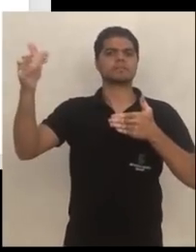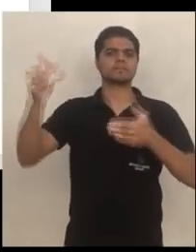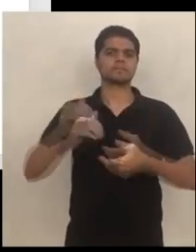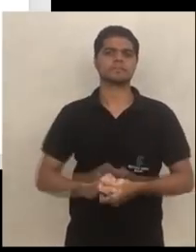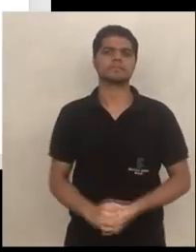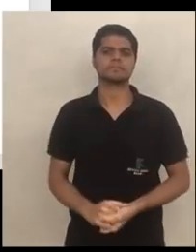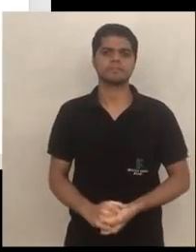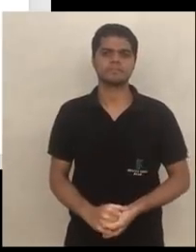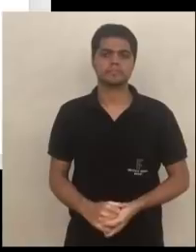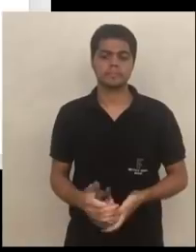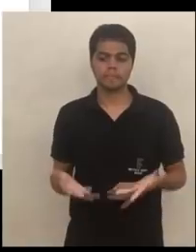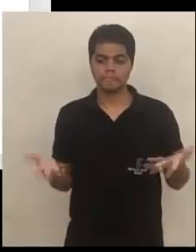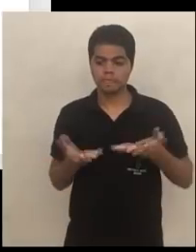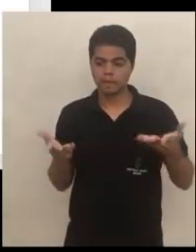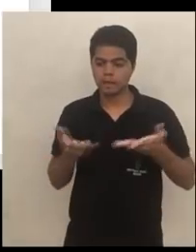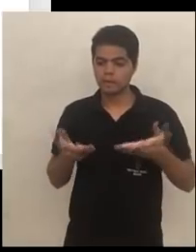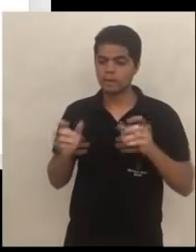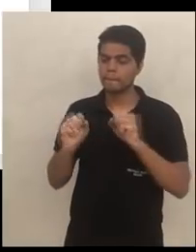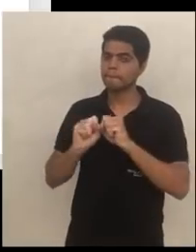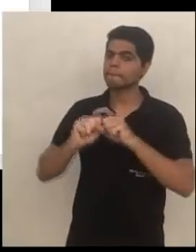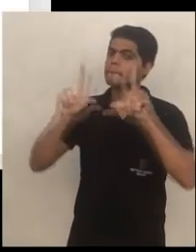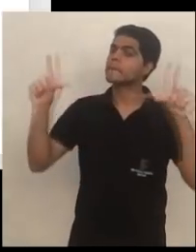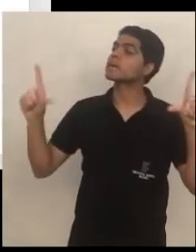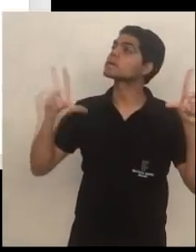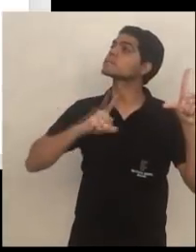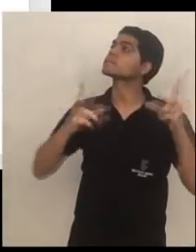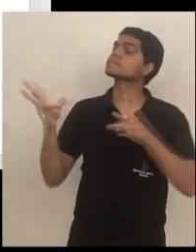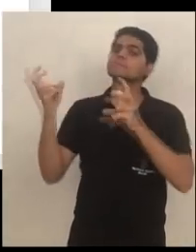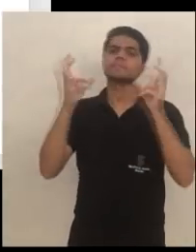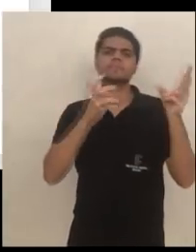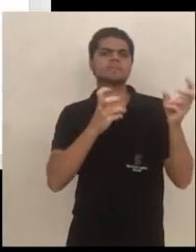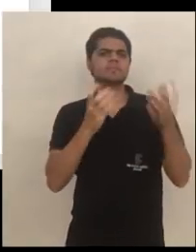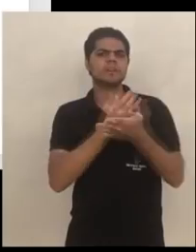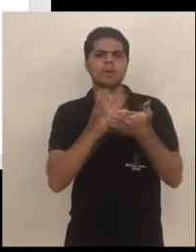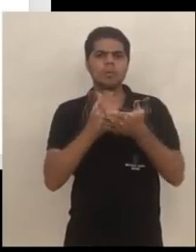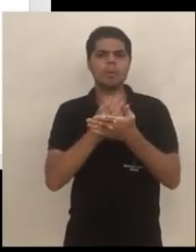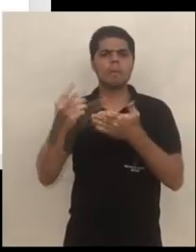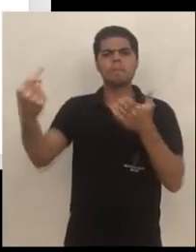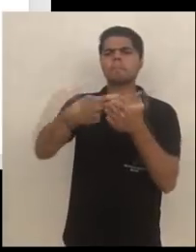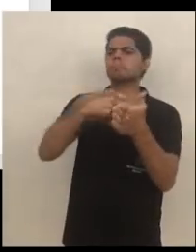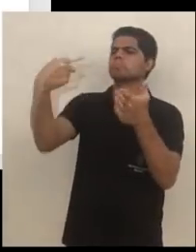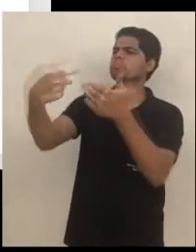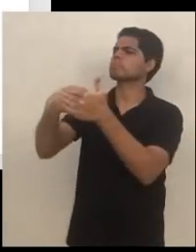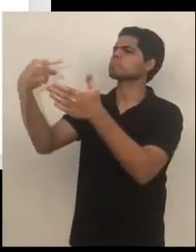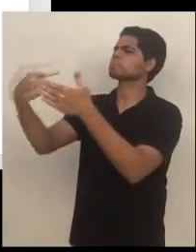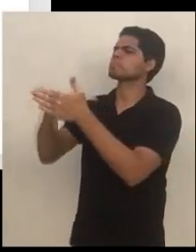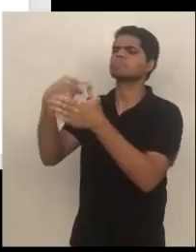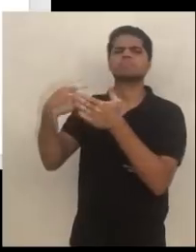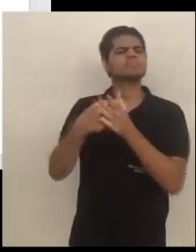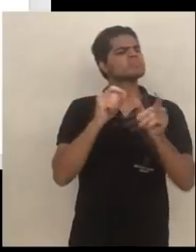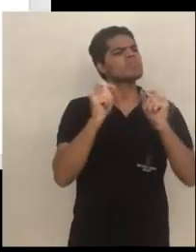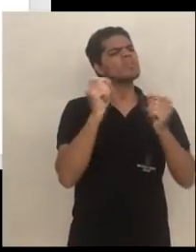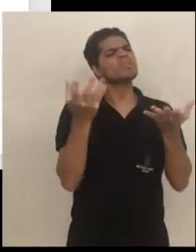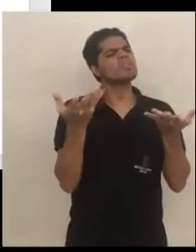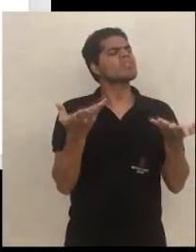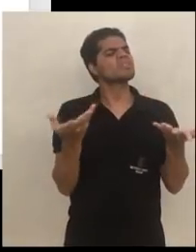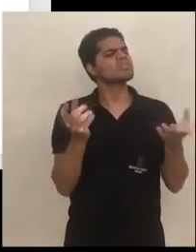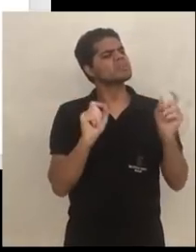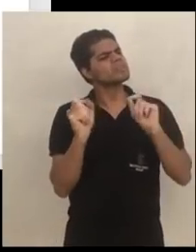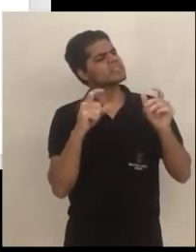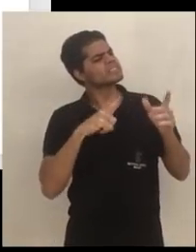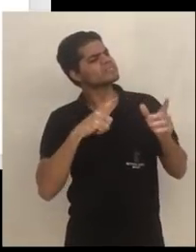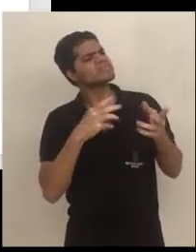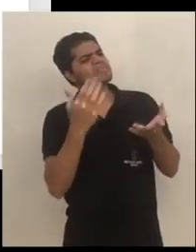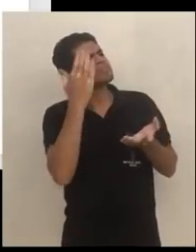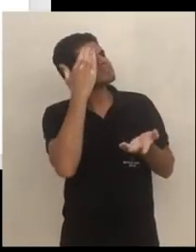Pessoal, eu já estou avançando aqui para mais uma parte. Às vezes algumas pessoas me perguntam, né? Tiago, em relação a como é